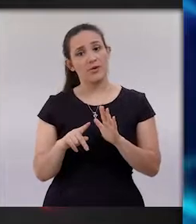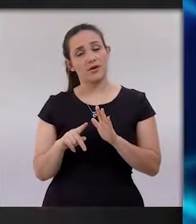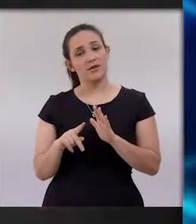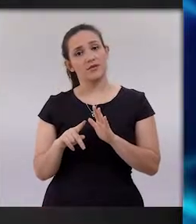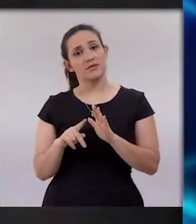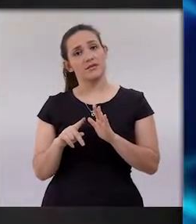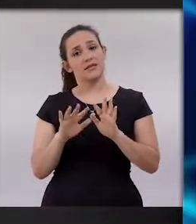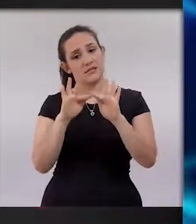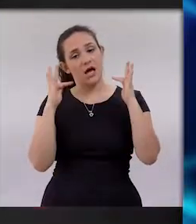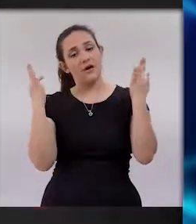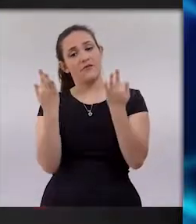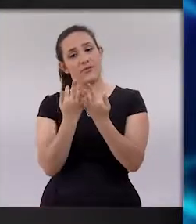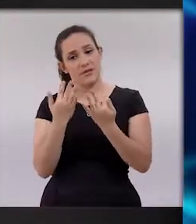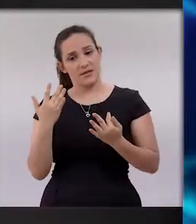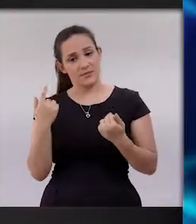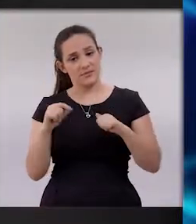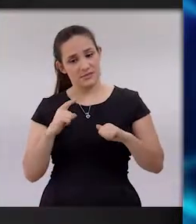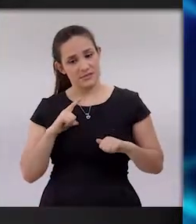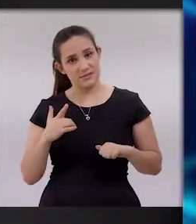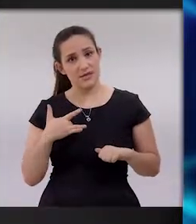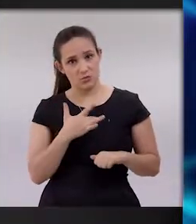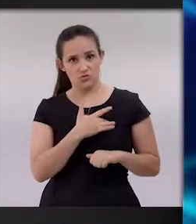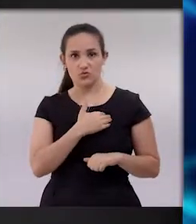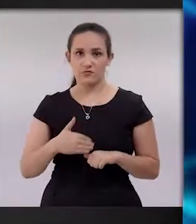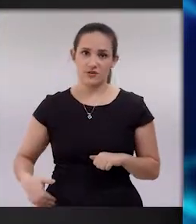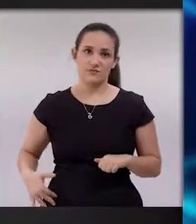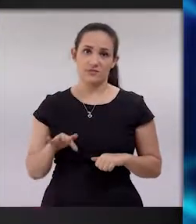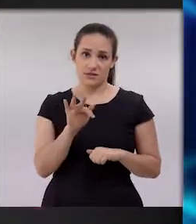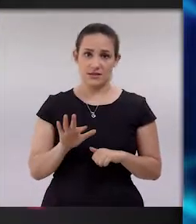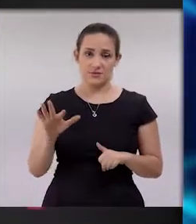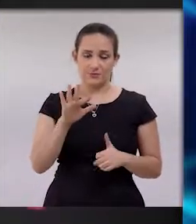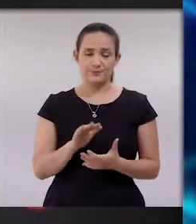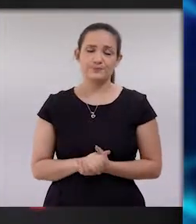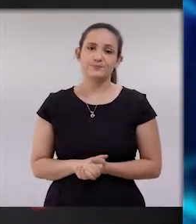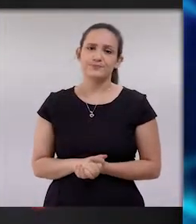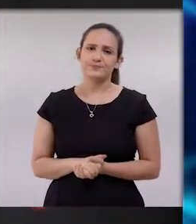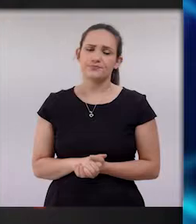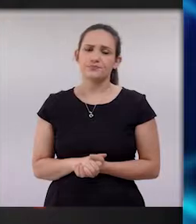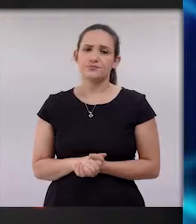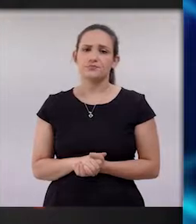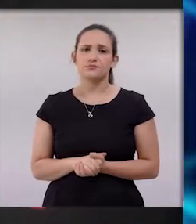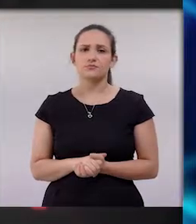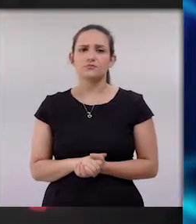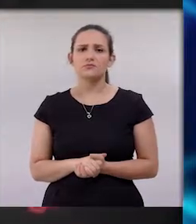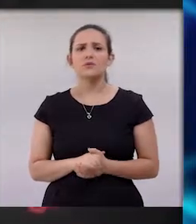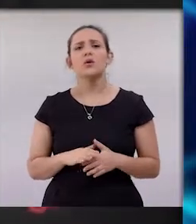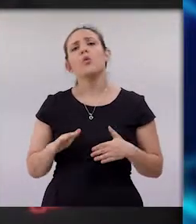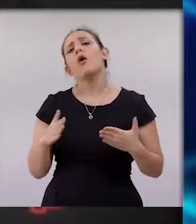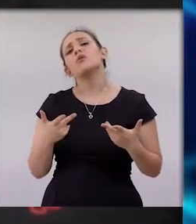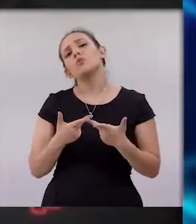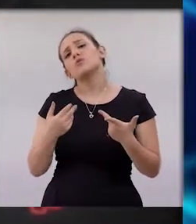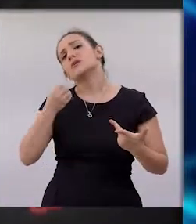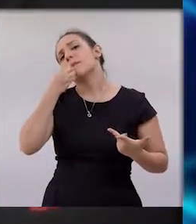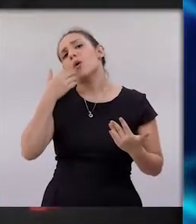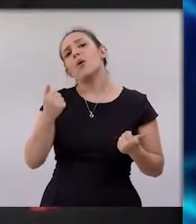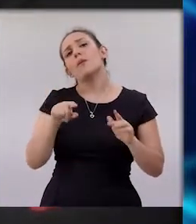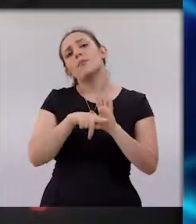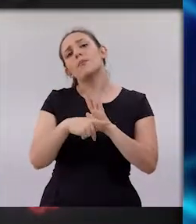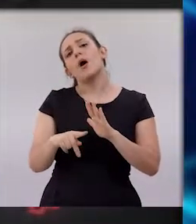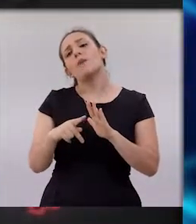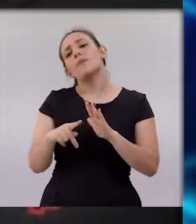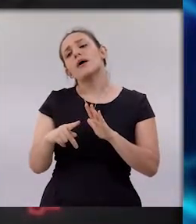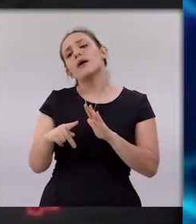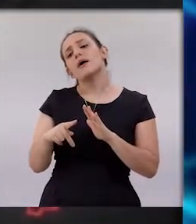ao Programa Estratégico de Saúde da Família do governo federal. Quais as vantagens da